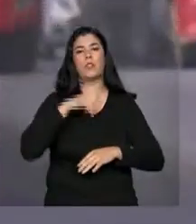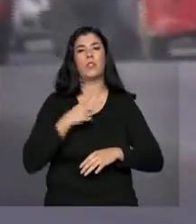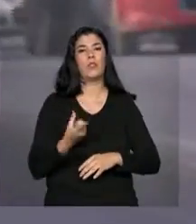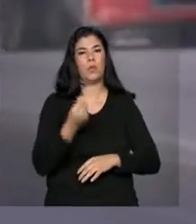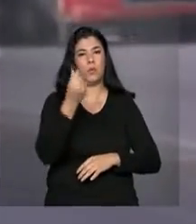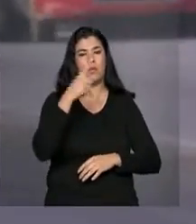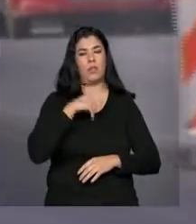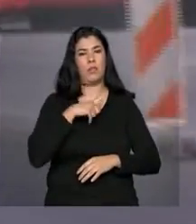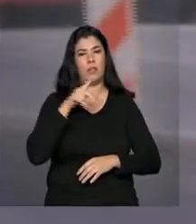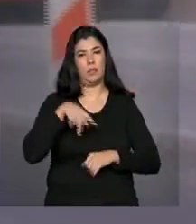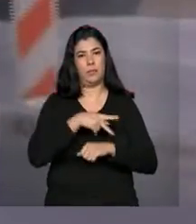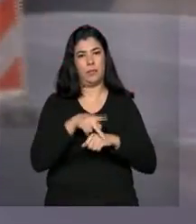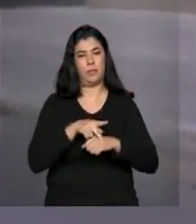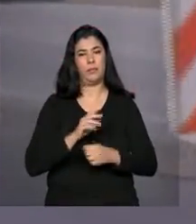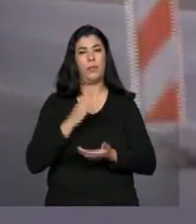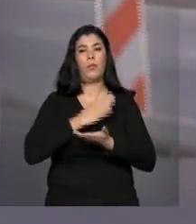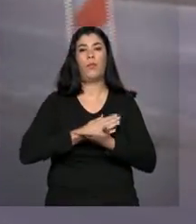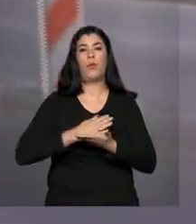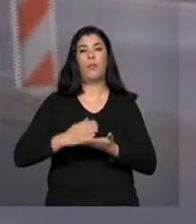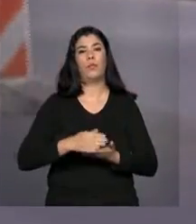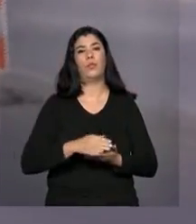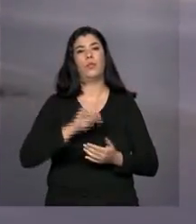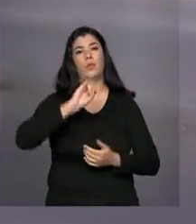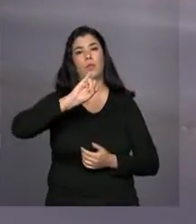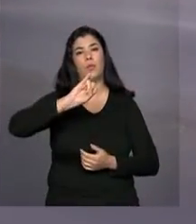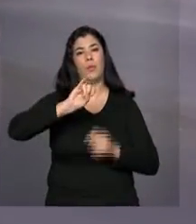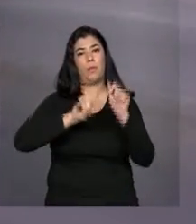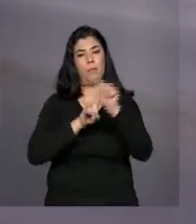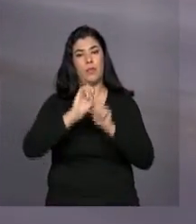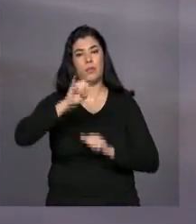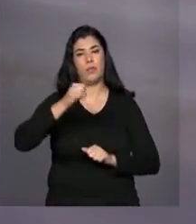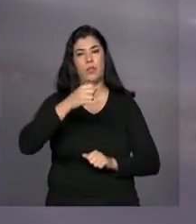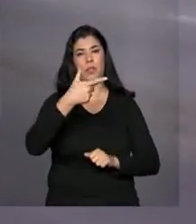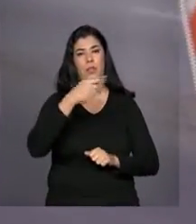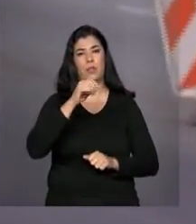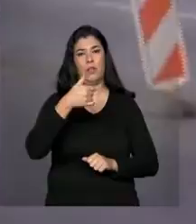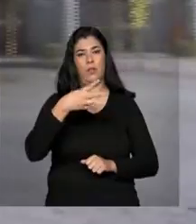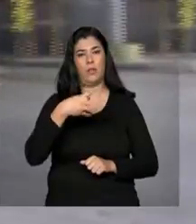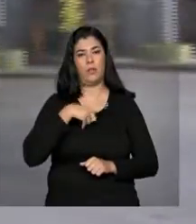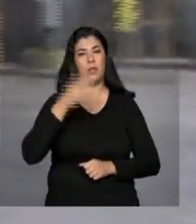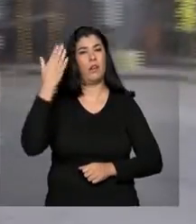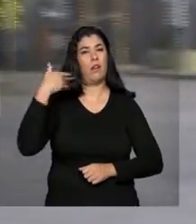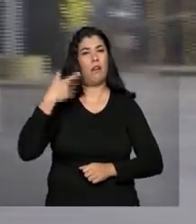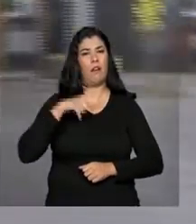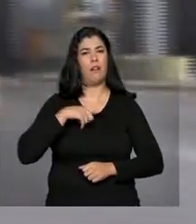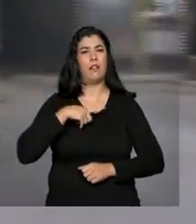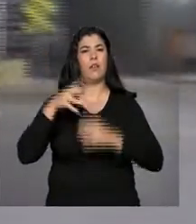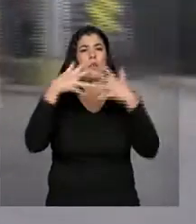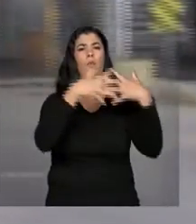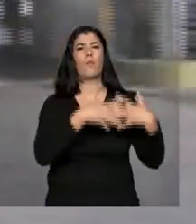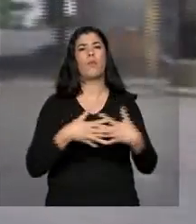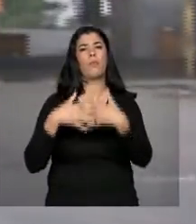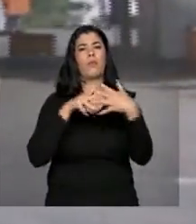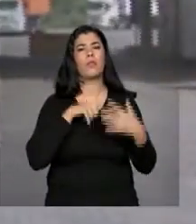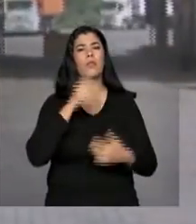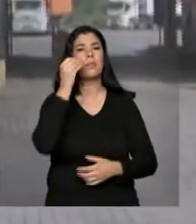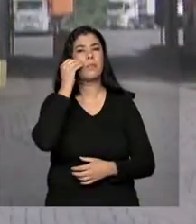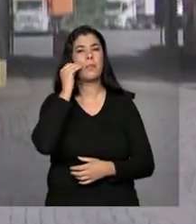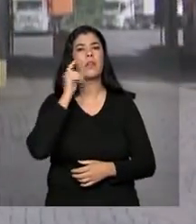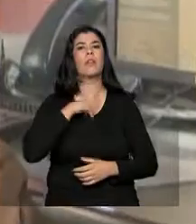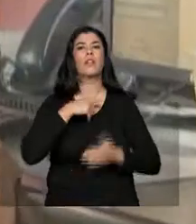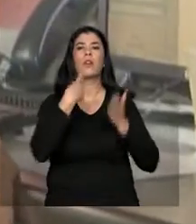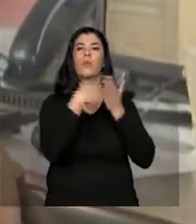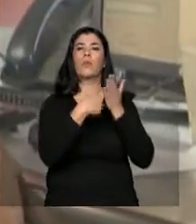país. Desde janeiro de 2014, antes de ir ao Porto de Santos, os caminhões de grãos têm que passar por um